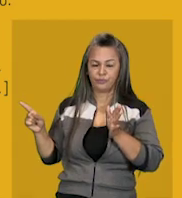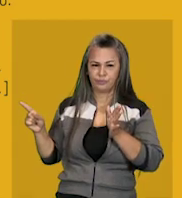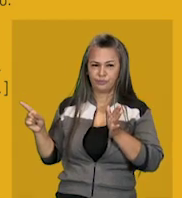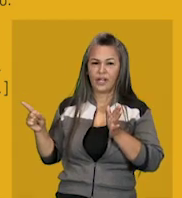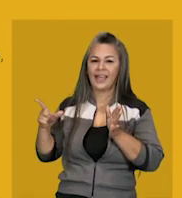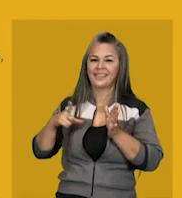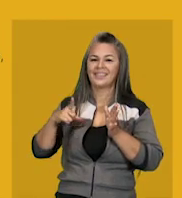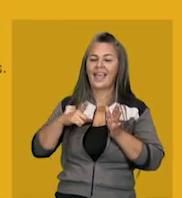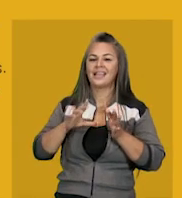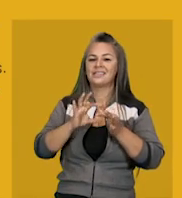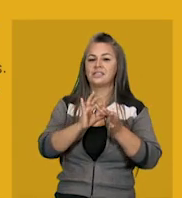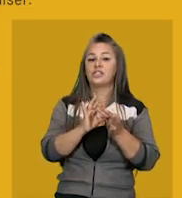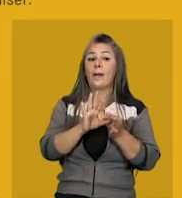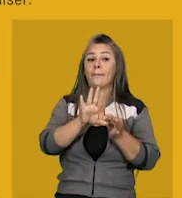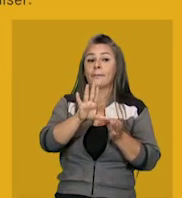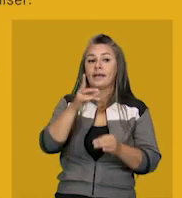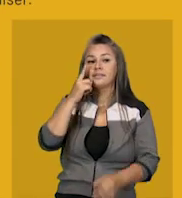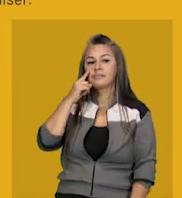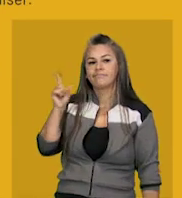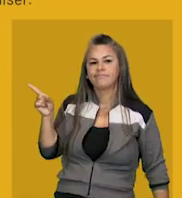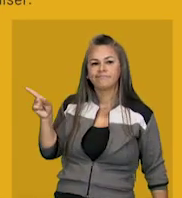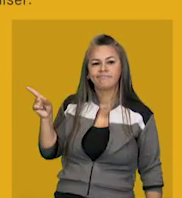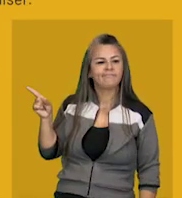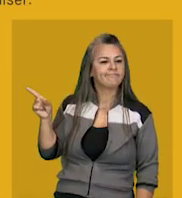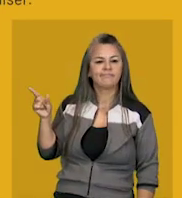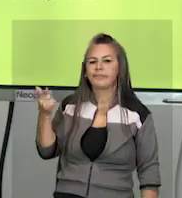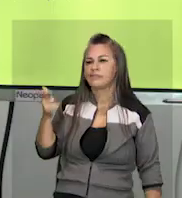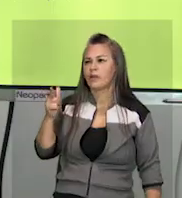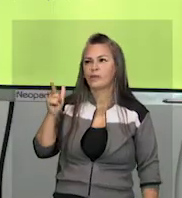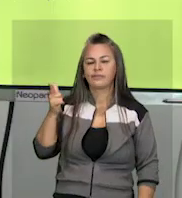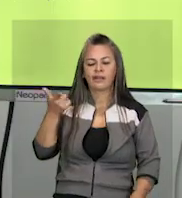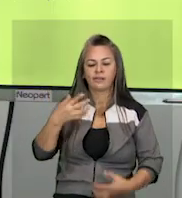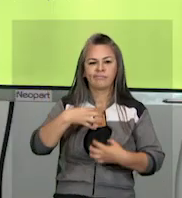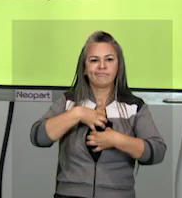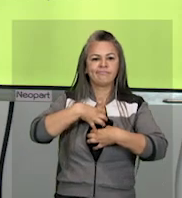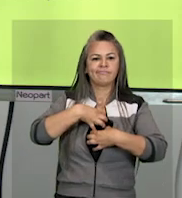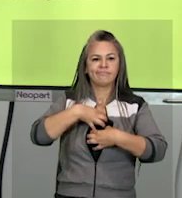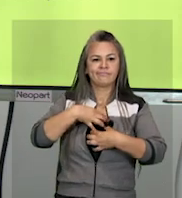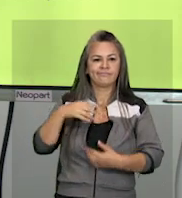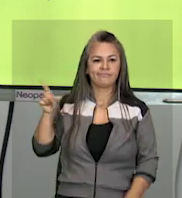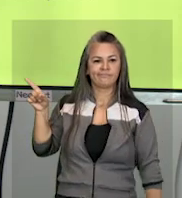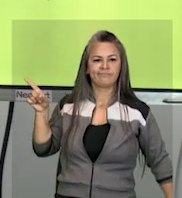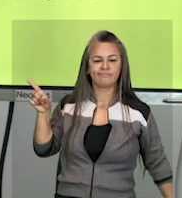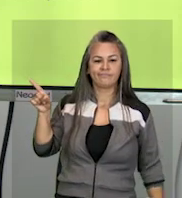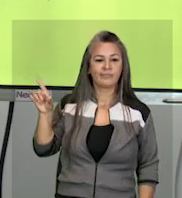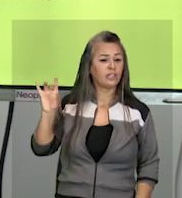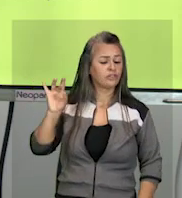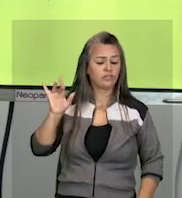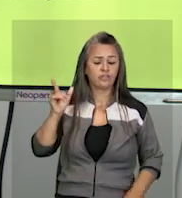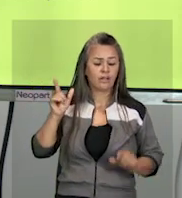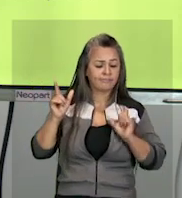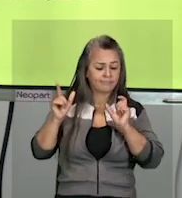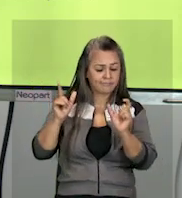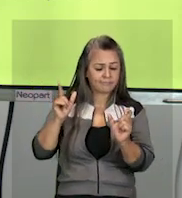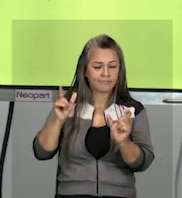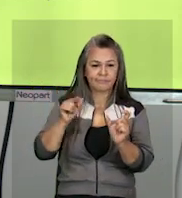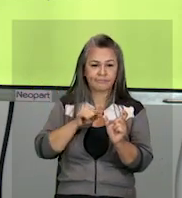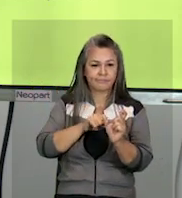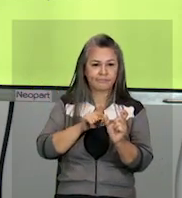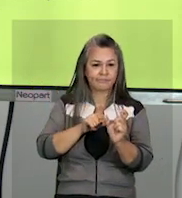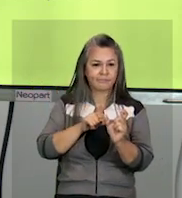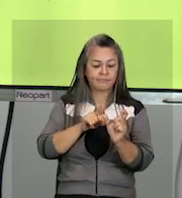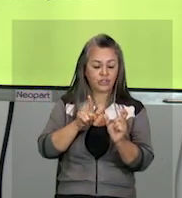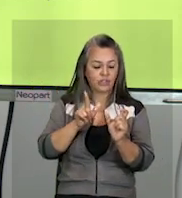sentido. Esta aqui não. A integrante, ela é diferente. Ela só integra mesmo, está aproximando